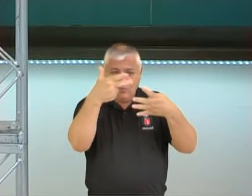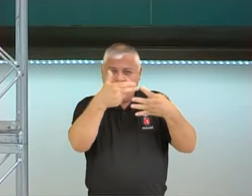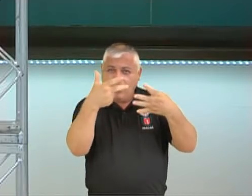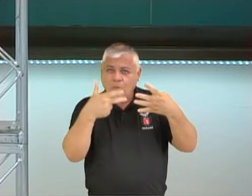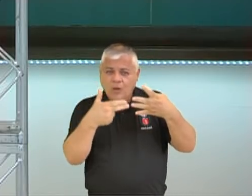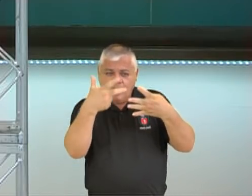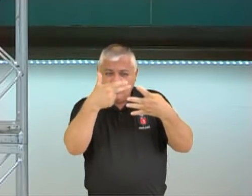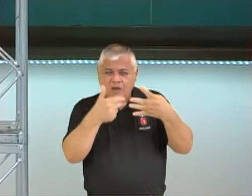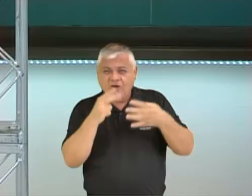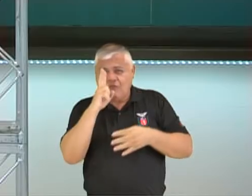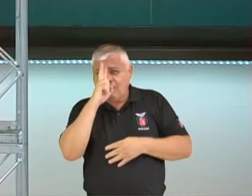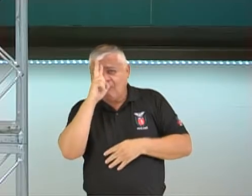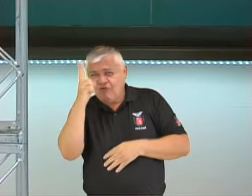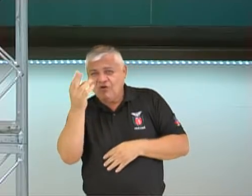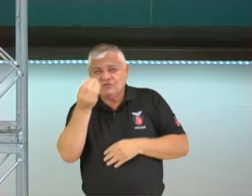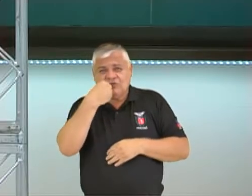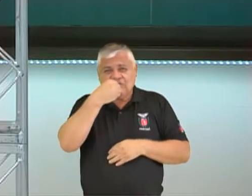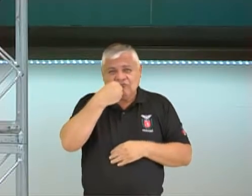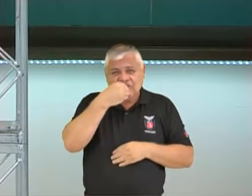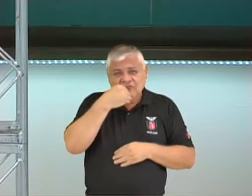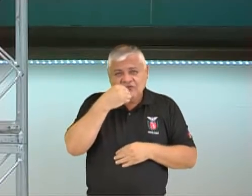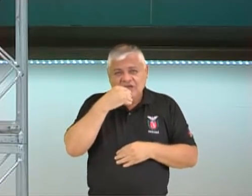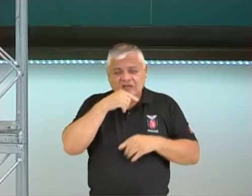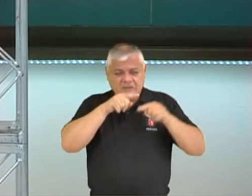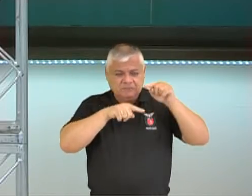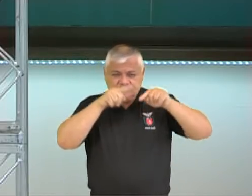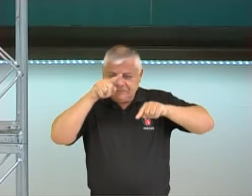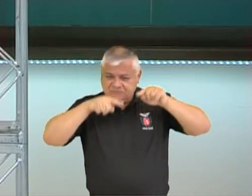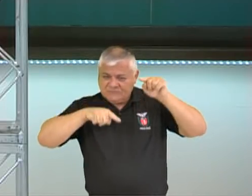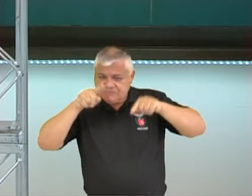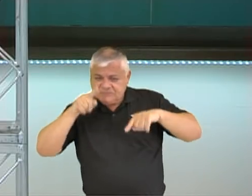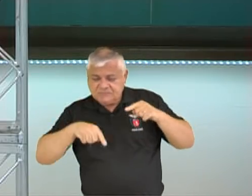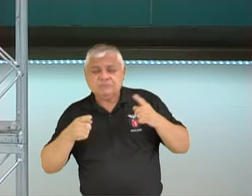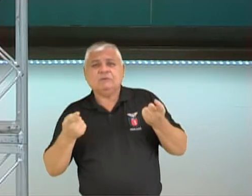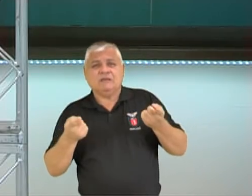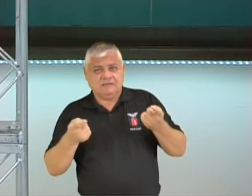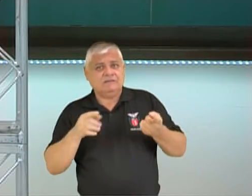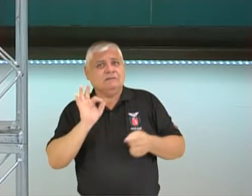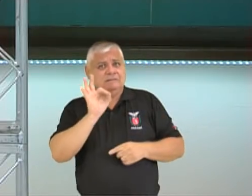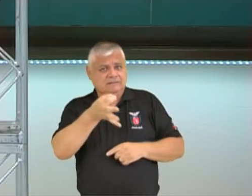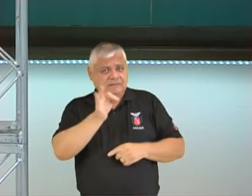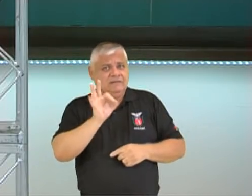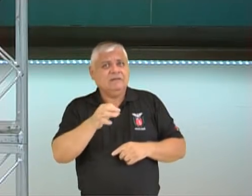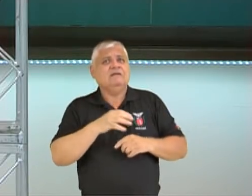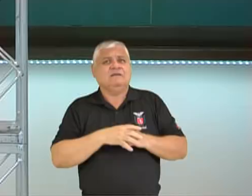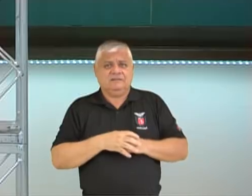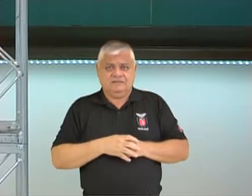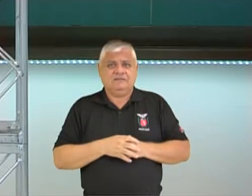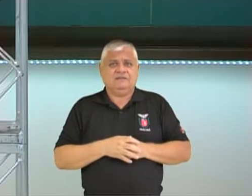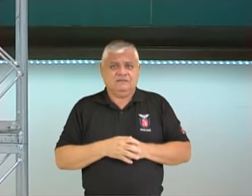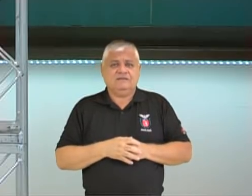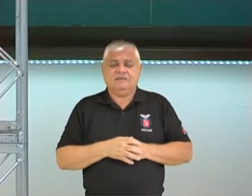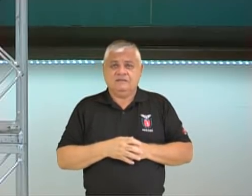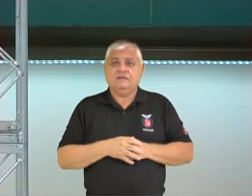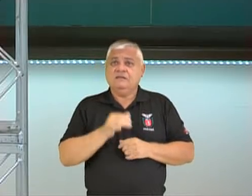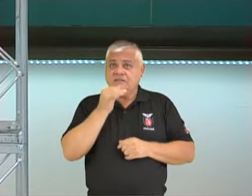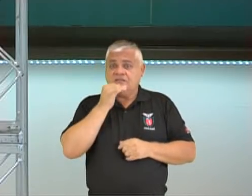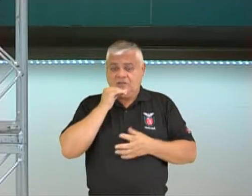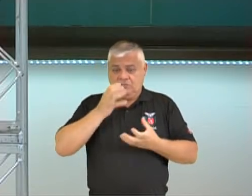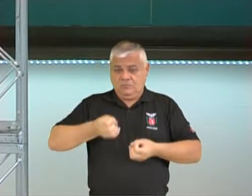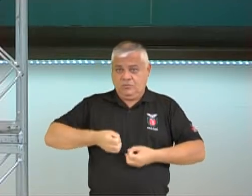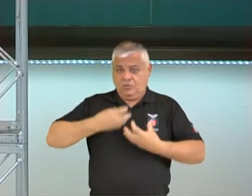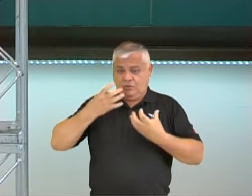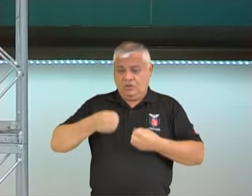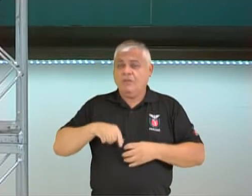se a sílaba mais forte e fraca vão ficar ficaram alternadas É isso mesmo né lembram né Tem um poema